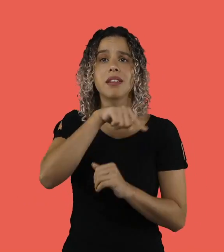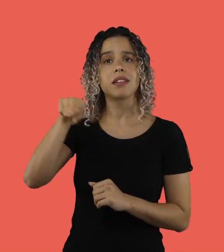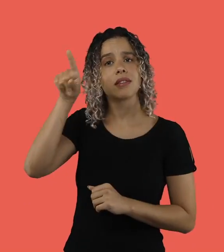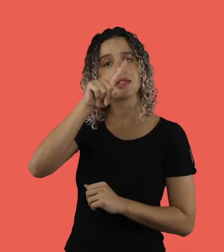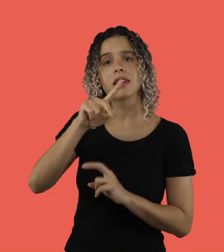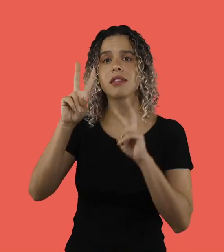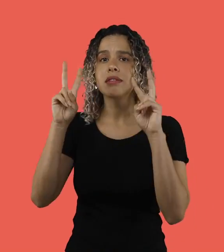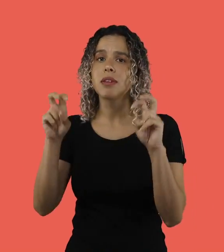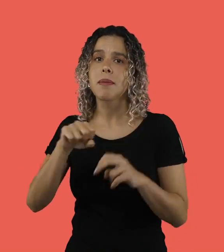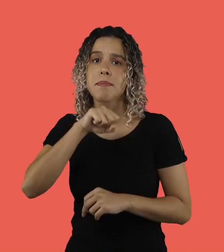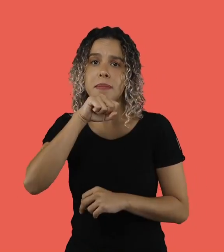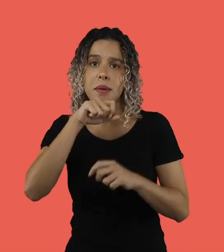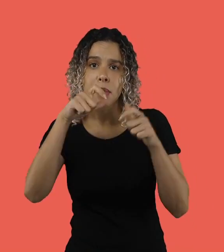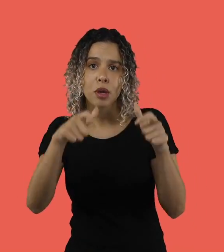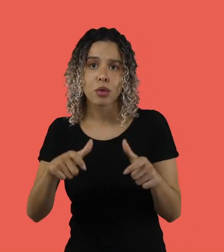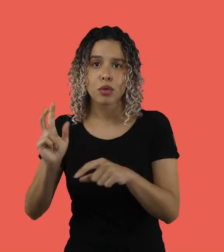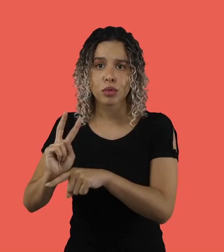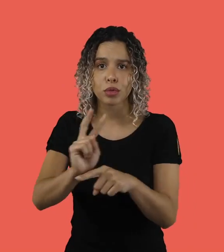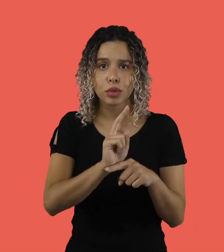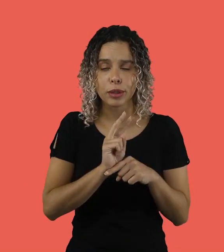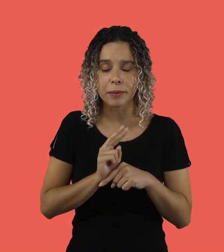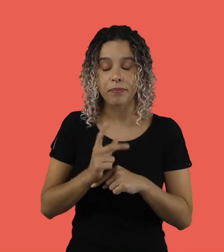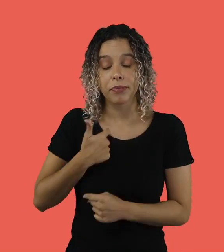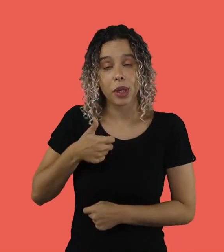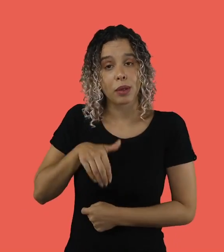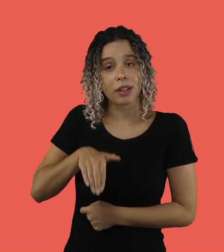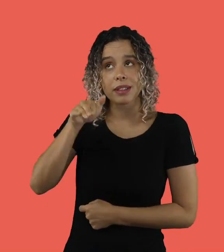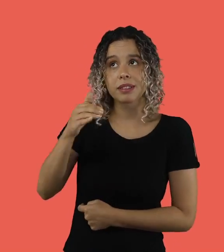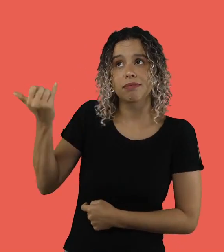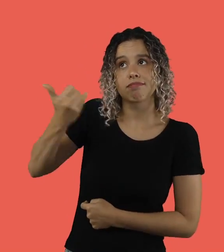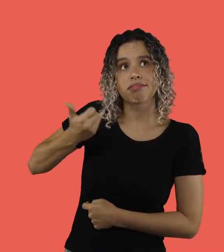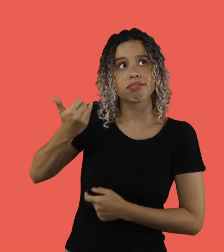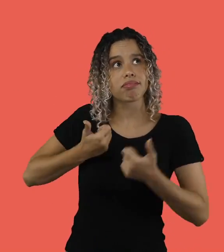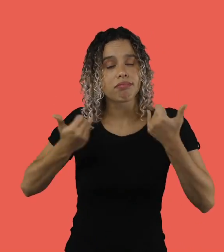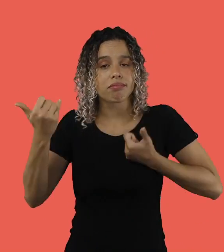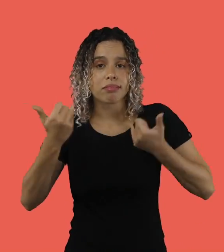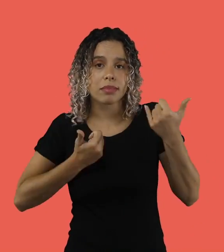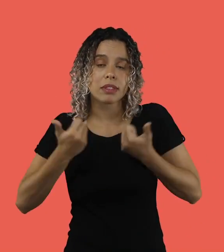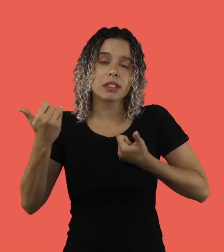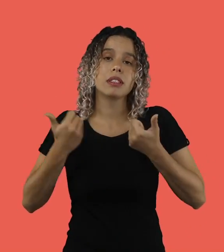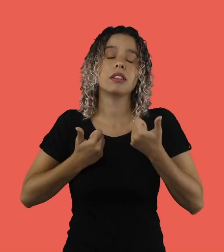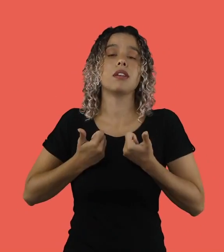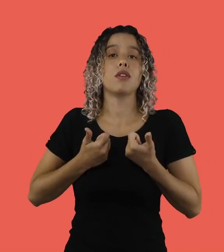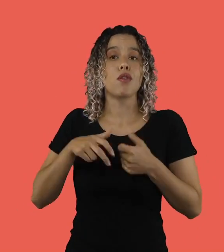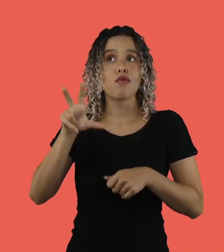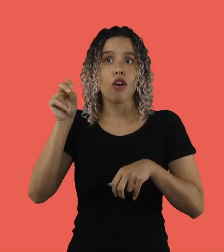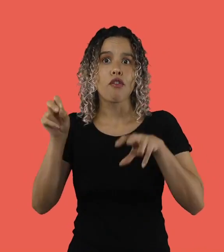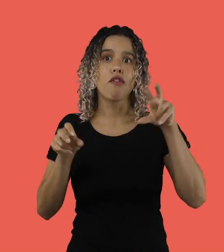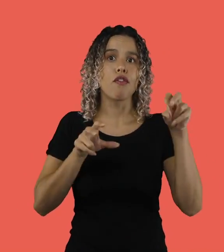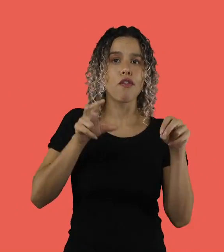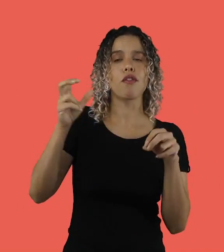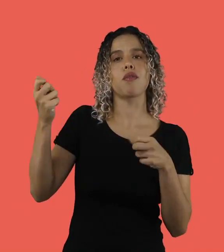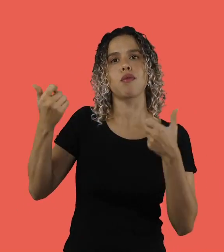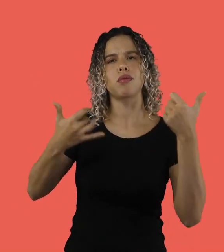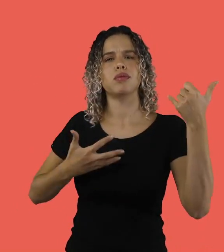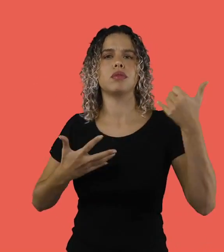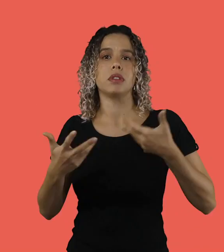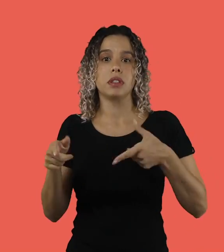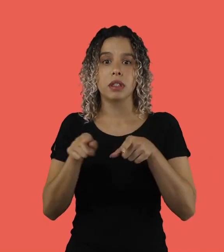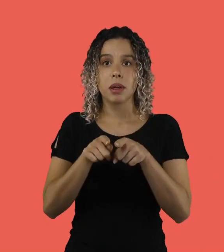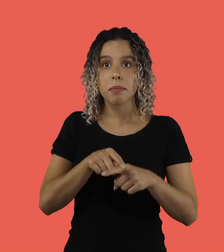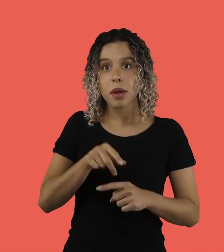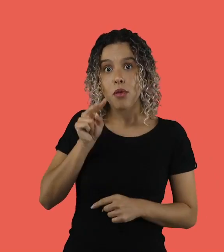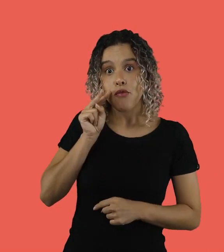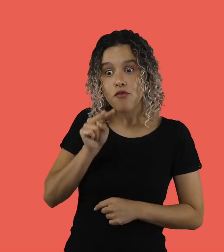as mães, né? São as mães desses lugares. Então, como eu cresci ouvindo os meus avós falando sobre isso, e eu